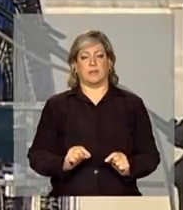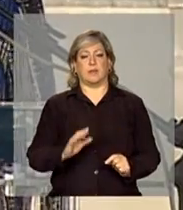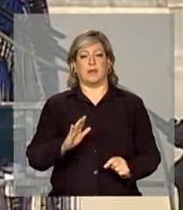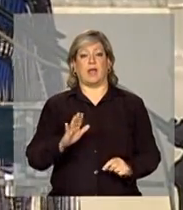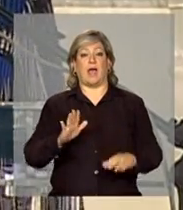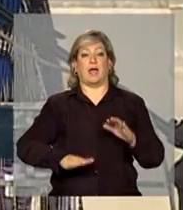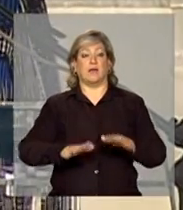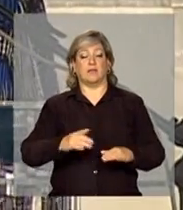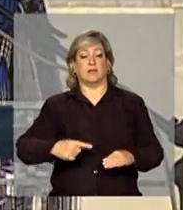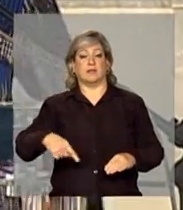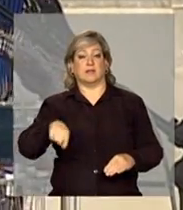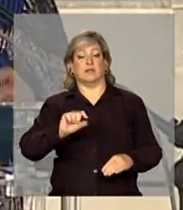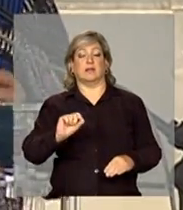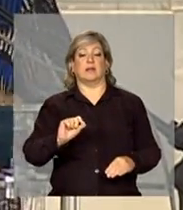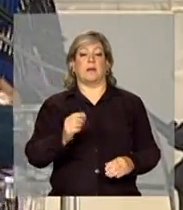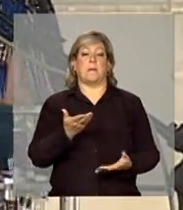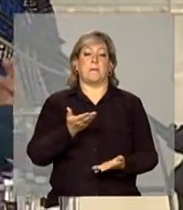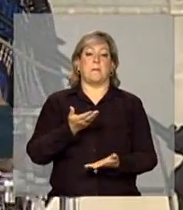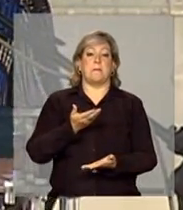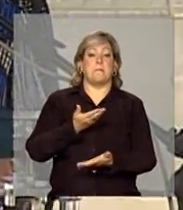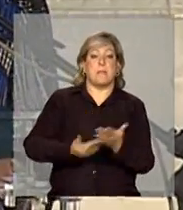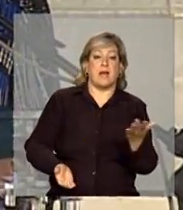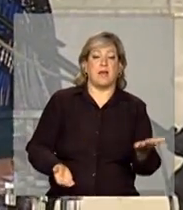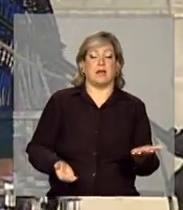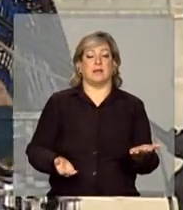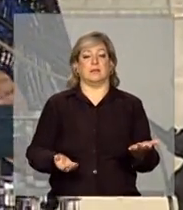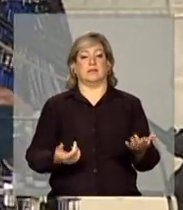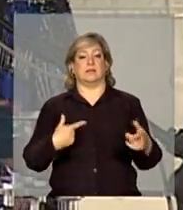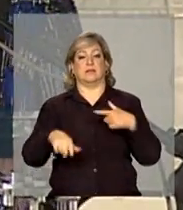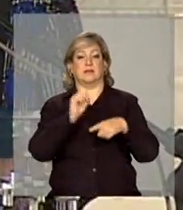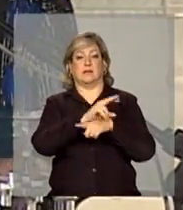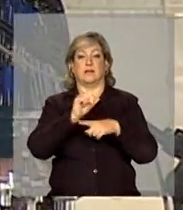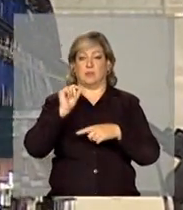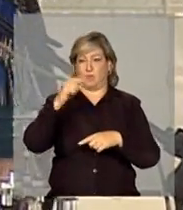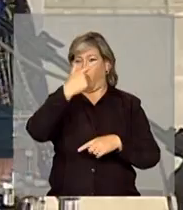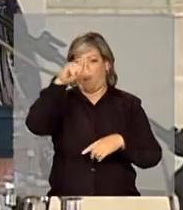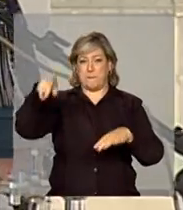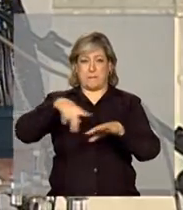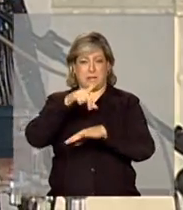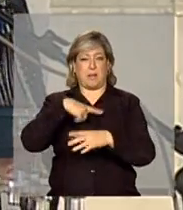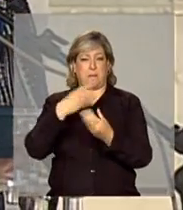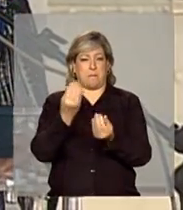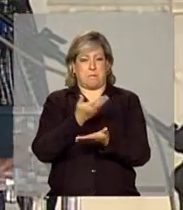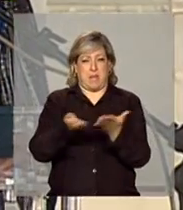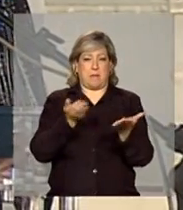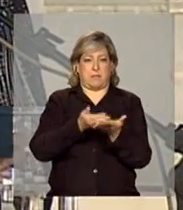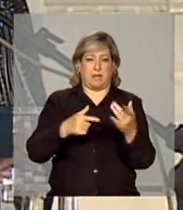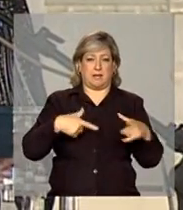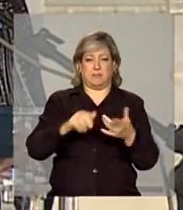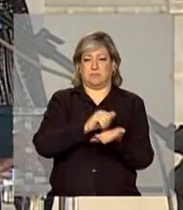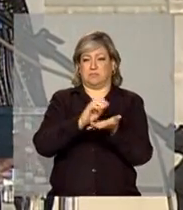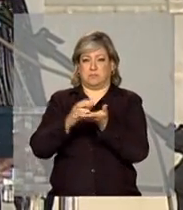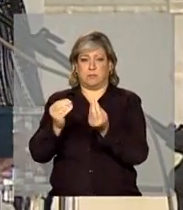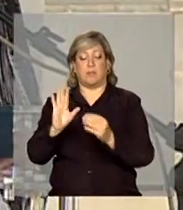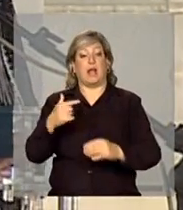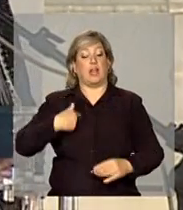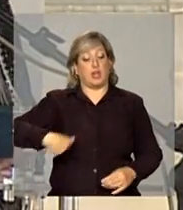de direitos, de emprego e de perspectiva. Para nós, é fundamental que isso